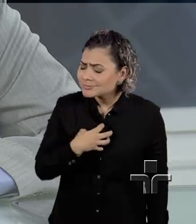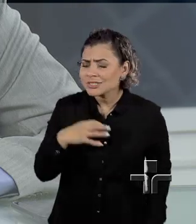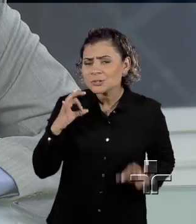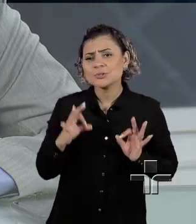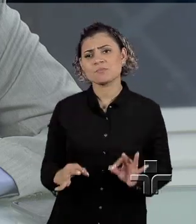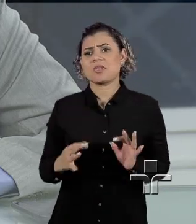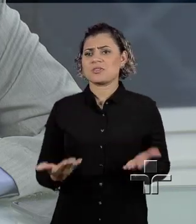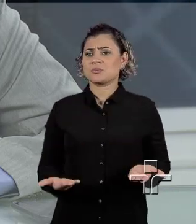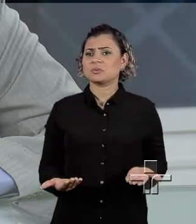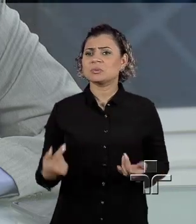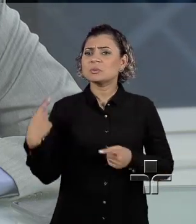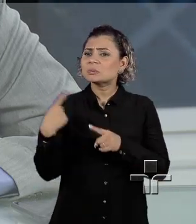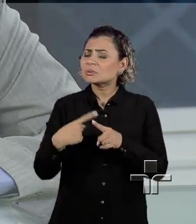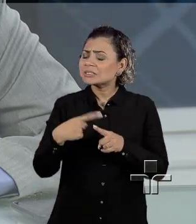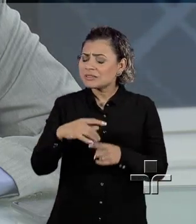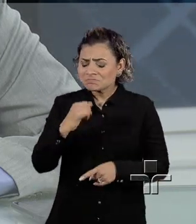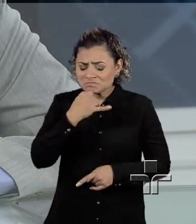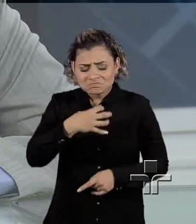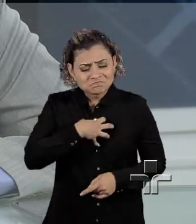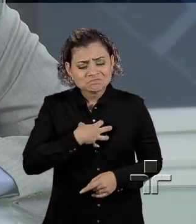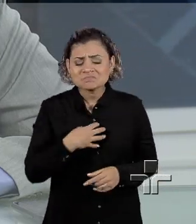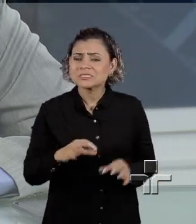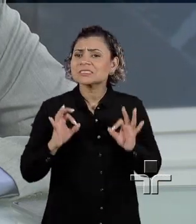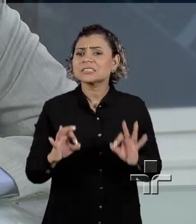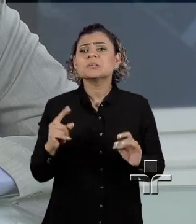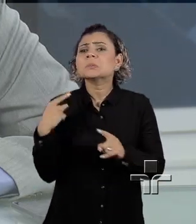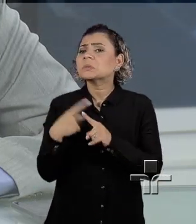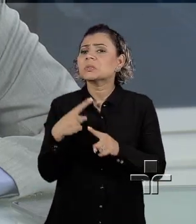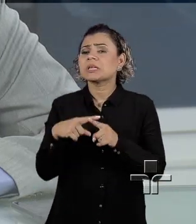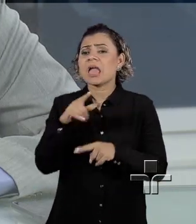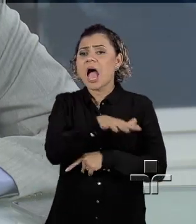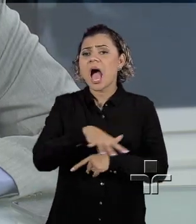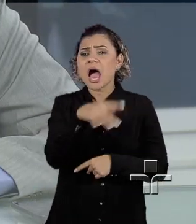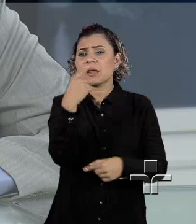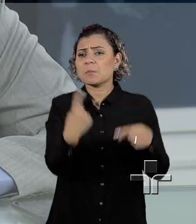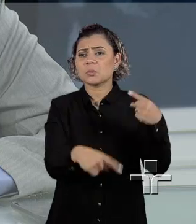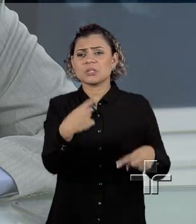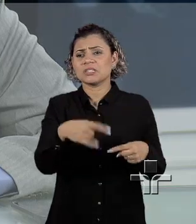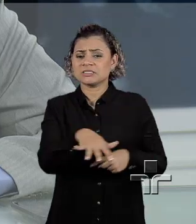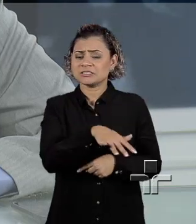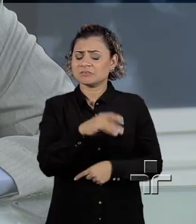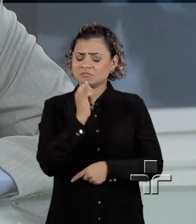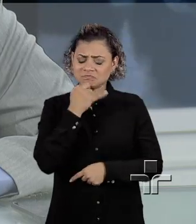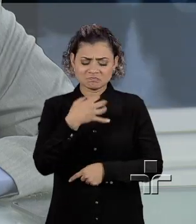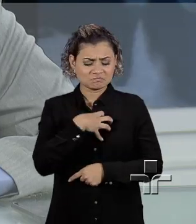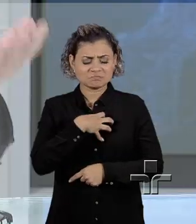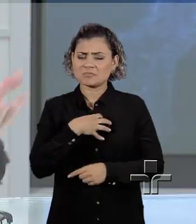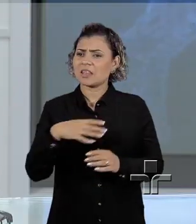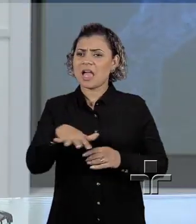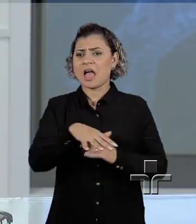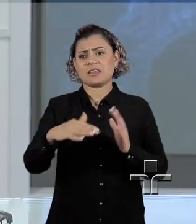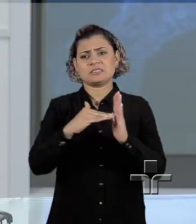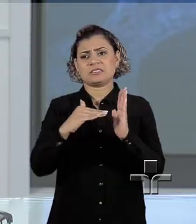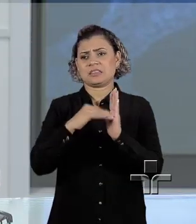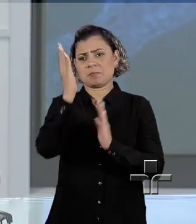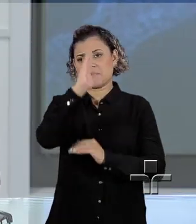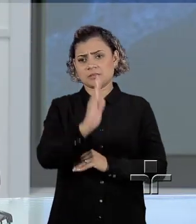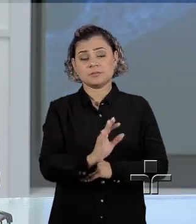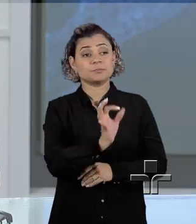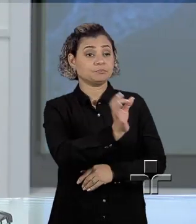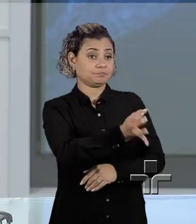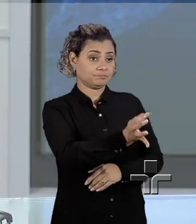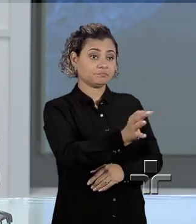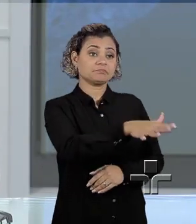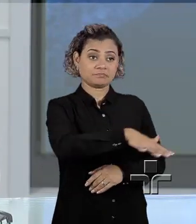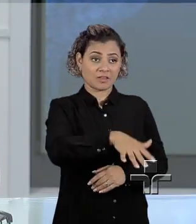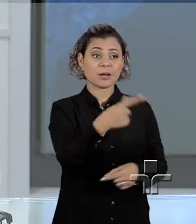Há uma, vamos dizer, tristeza grande por parte da esfera política, particularmente no Senado brasileiro. Era isso que eu ia dizer sobre a esfera política. Quer